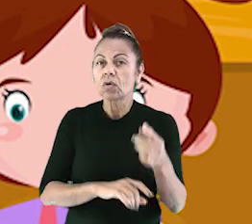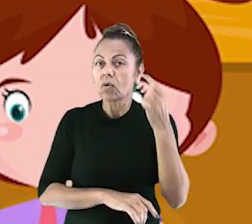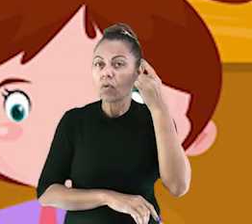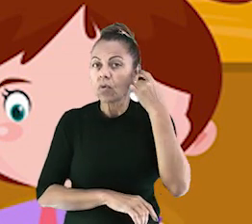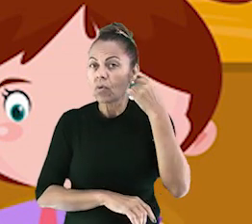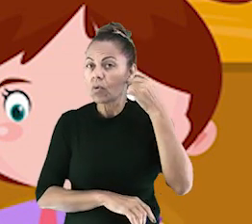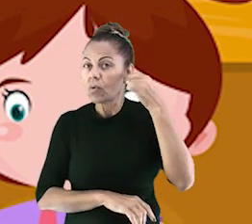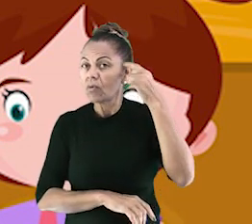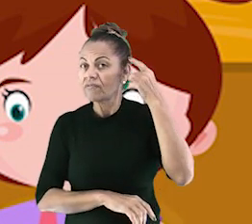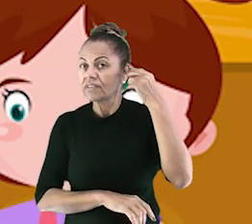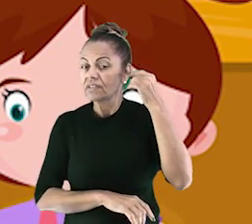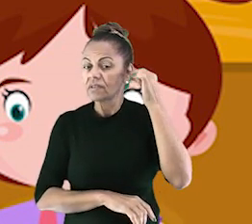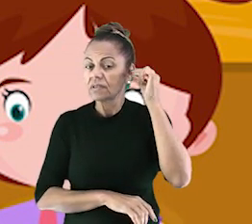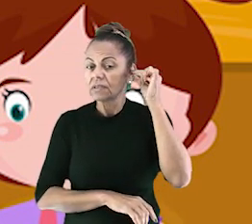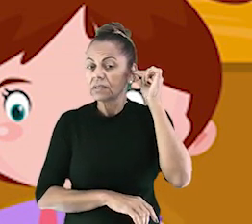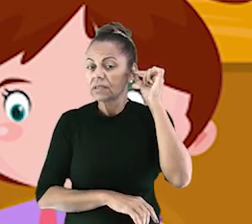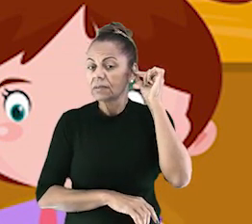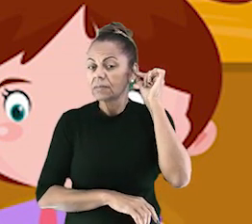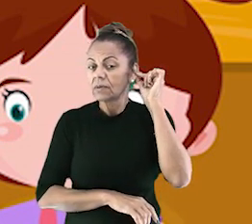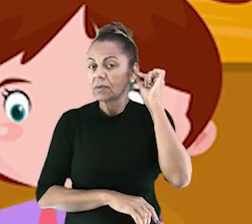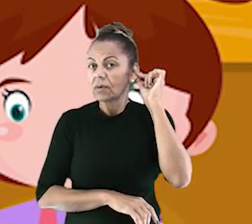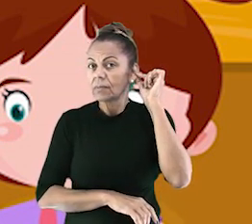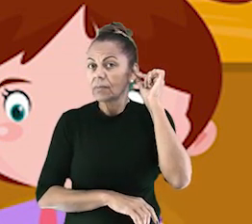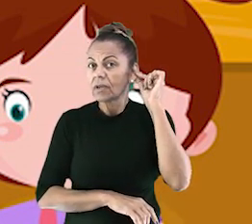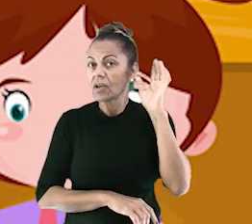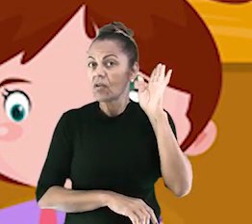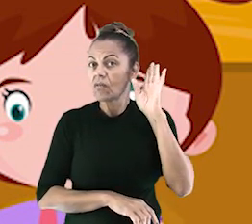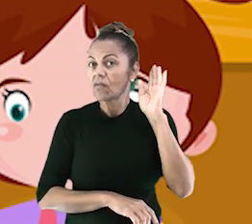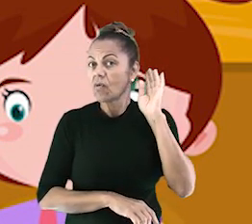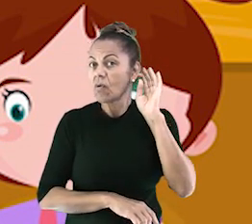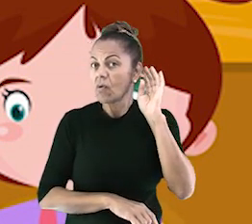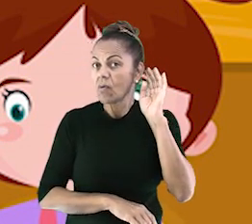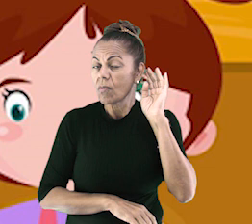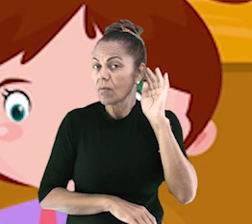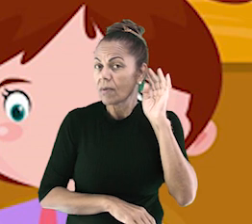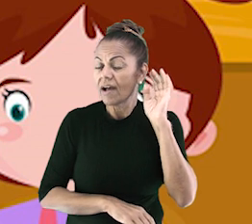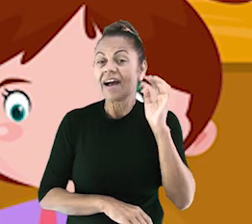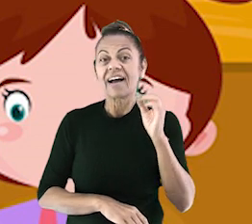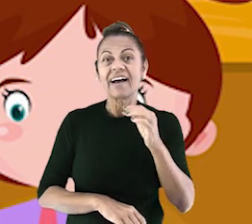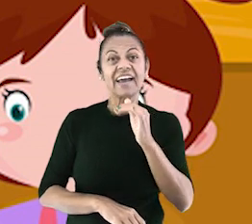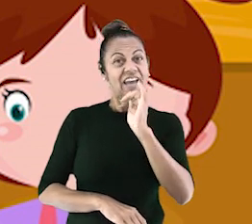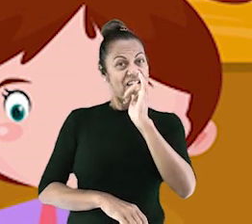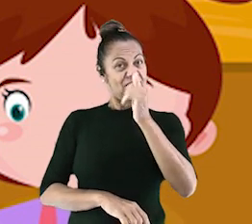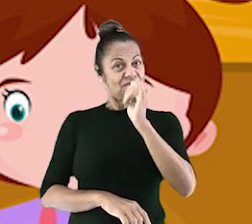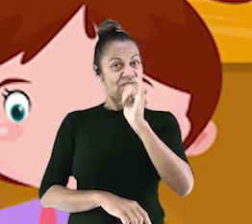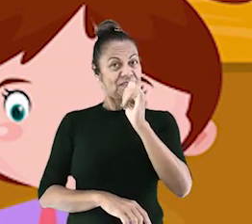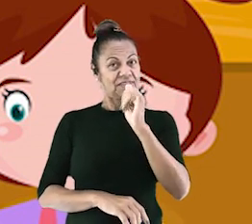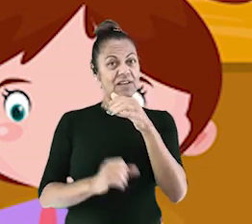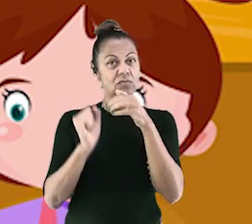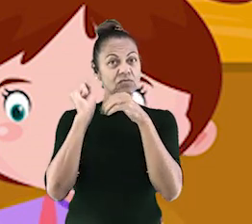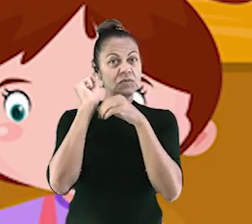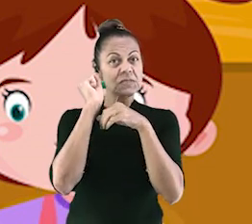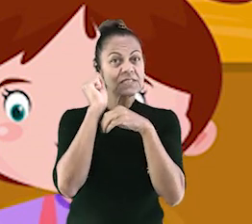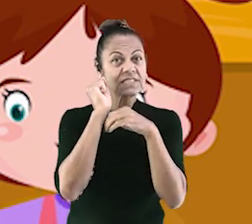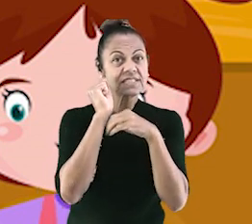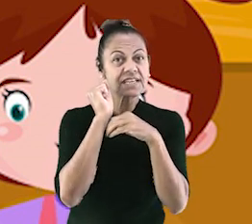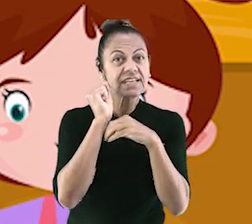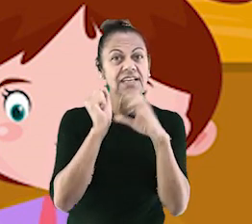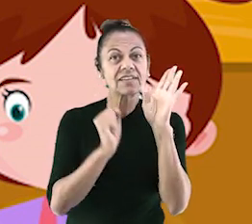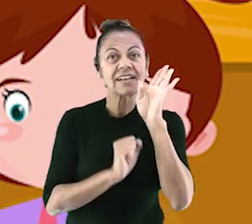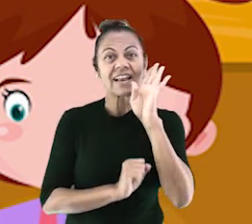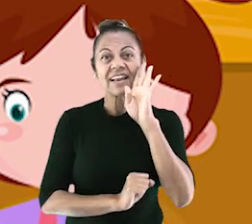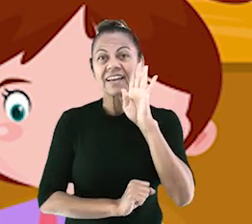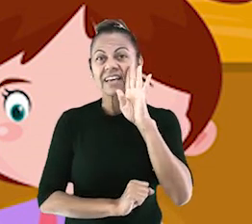Põe a mão no ouvido. Assim. Porque eu vou contar um segredo pra vocês. É um